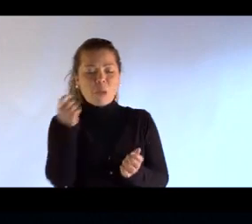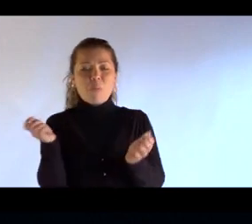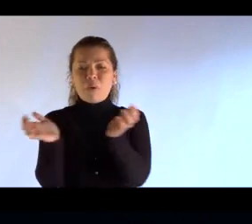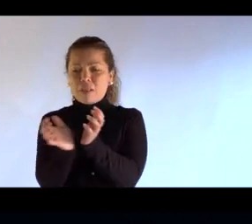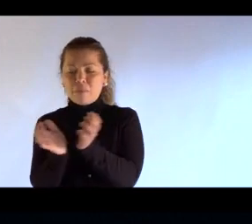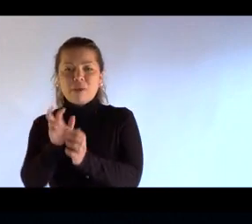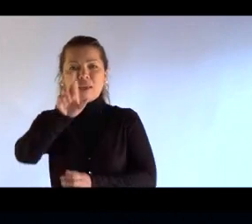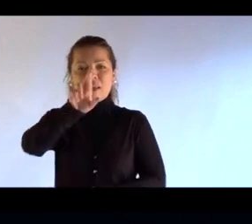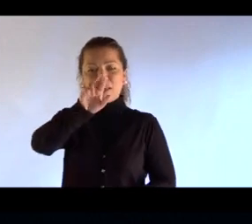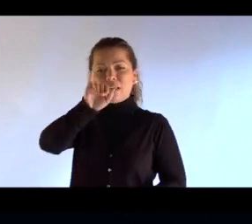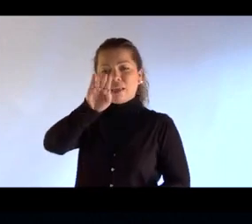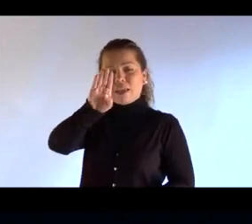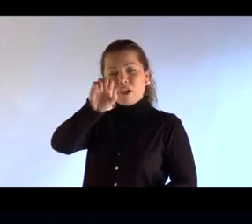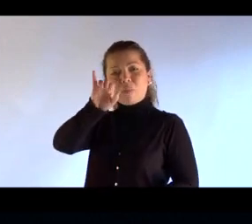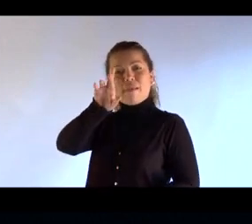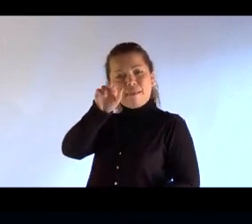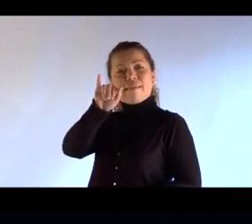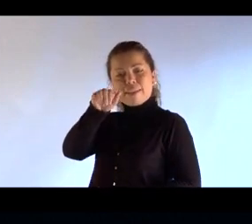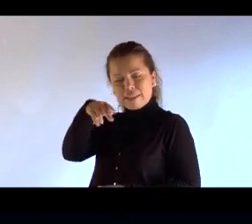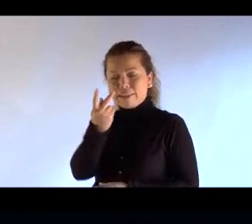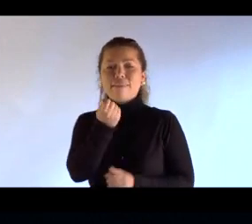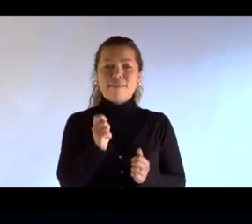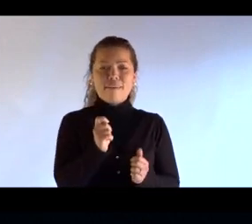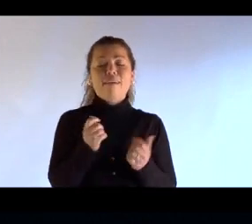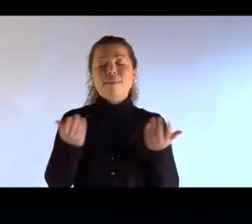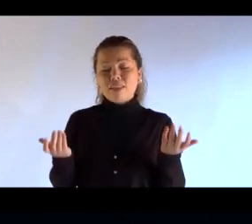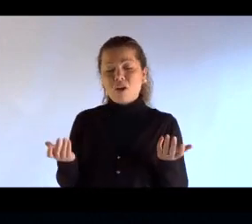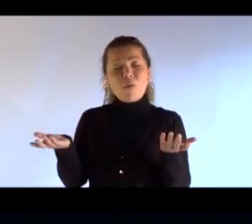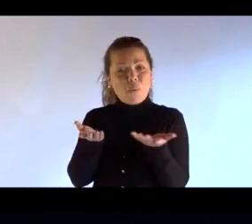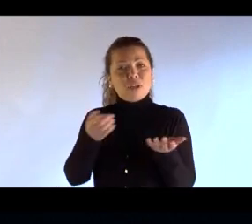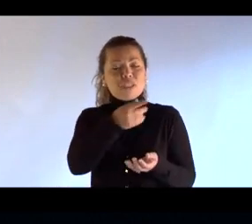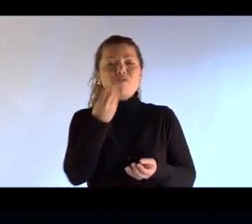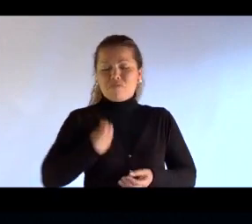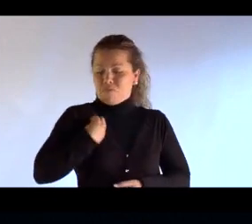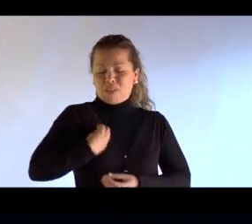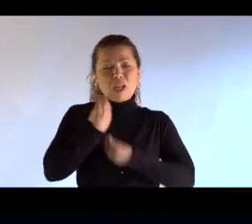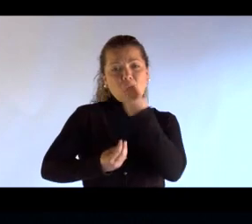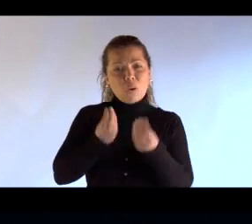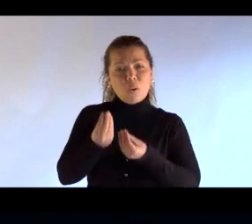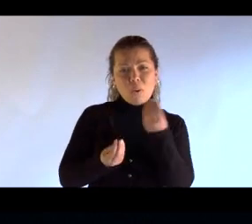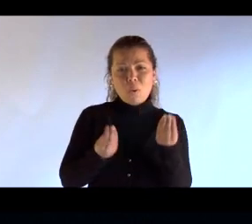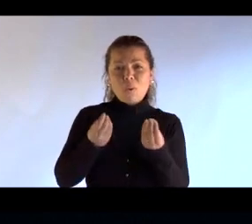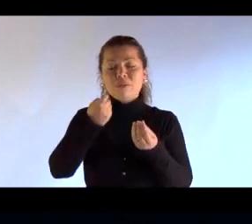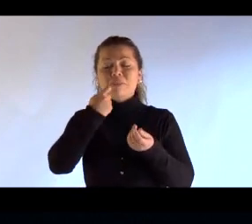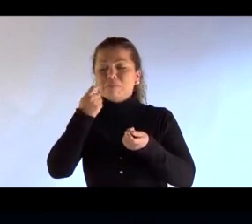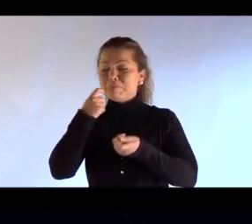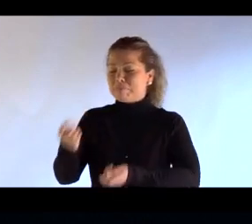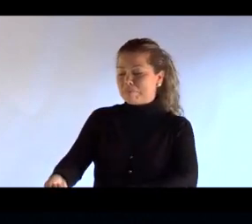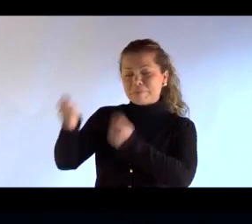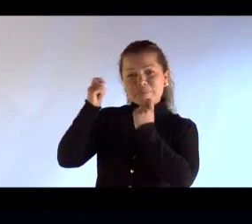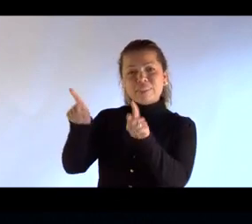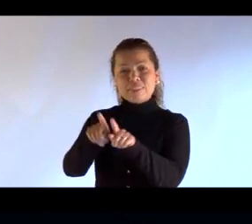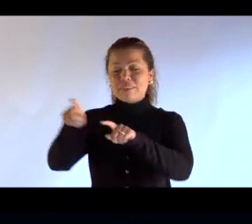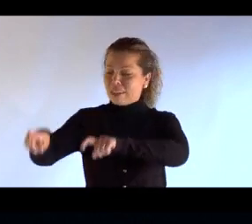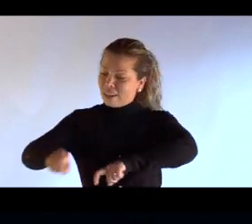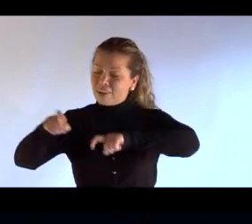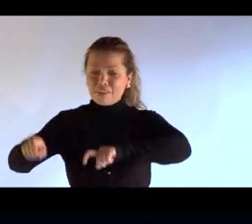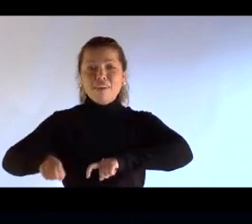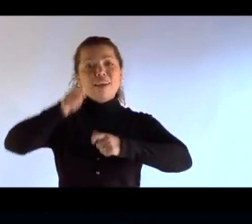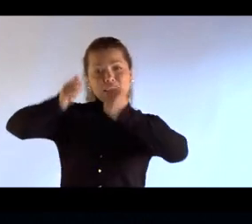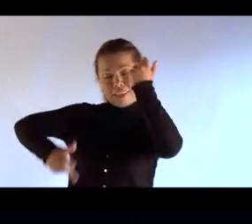ruína. Mas contam também sobre as estratégias de sobrevivência da cultura iguapense. Hoje, como em uma volta